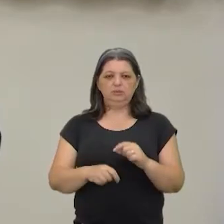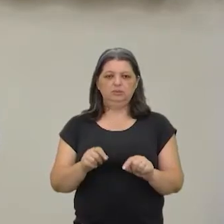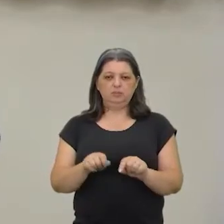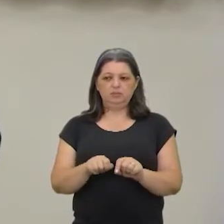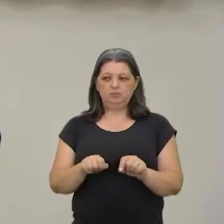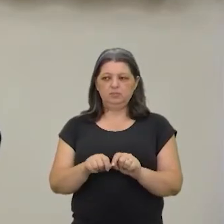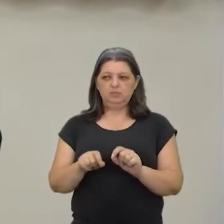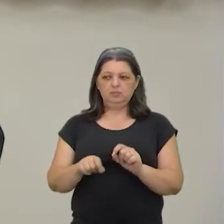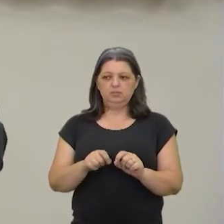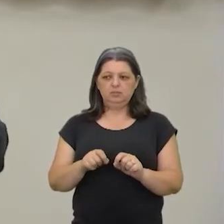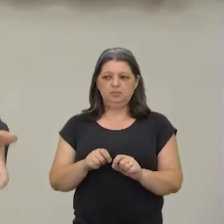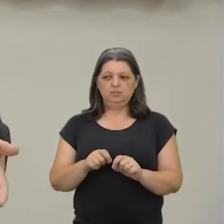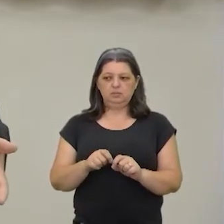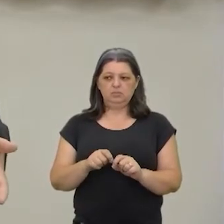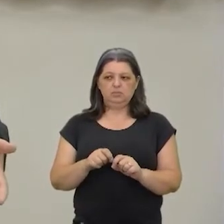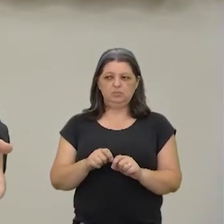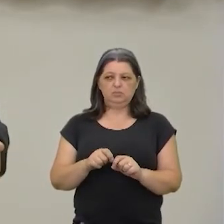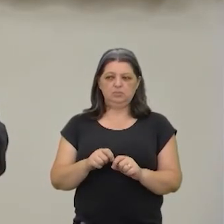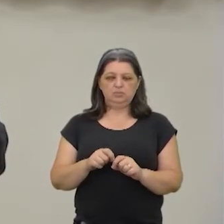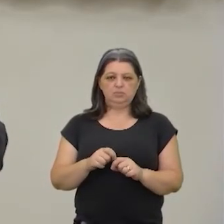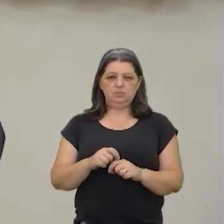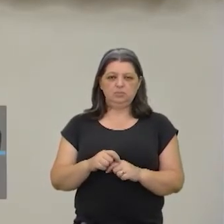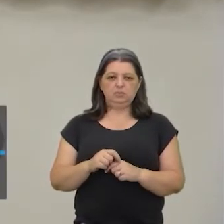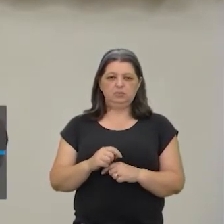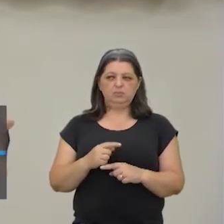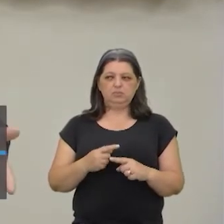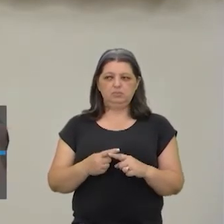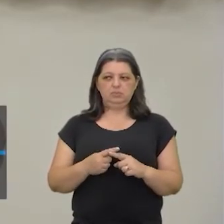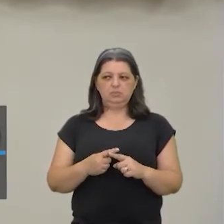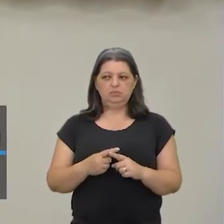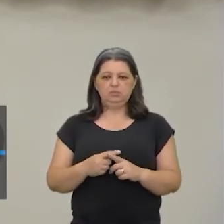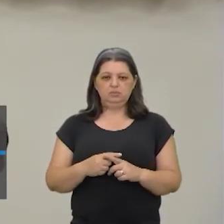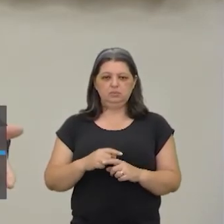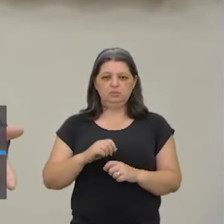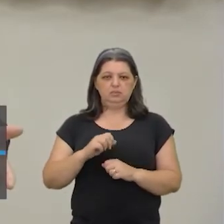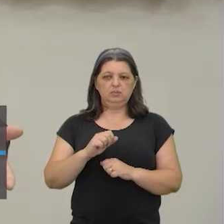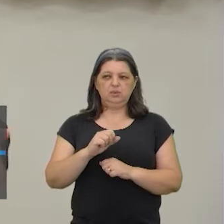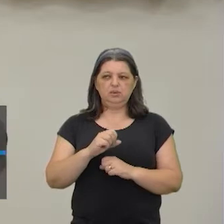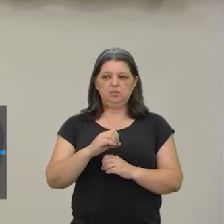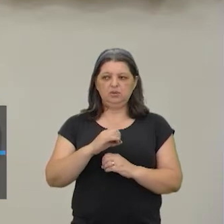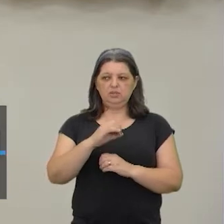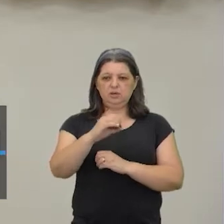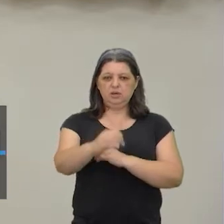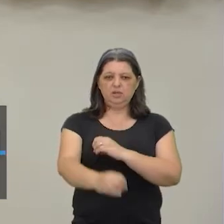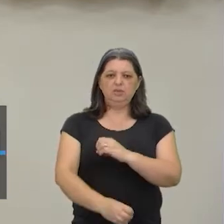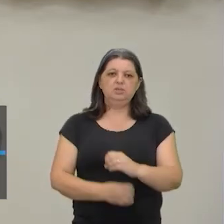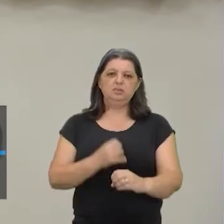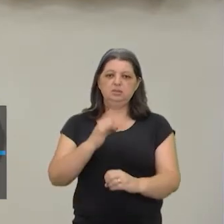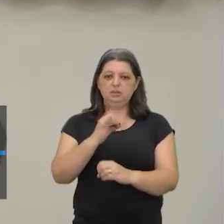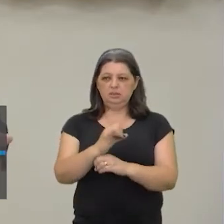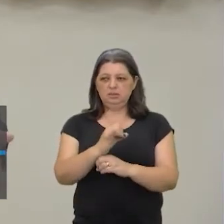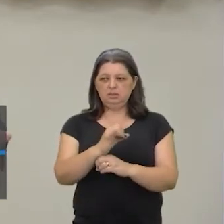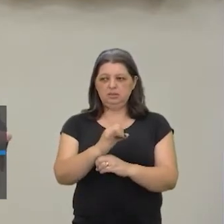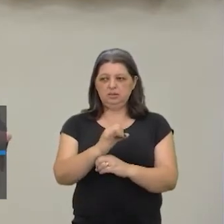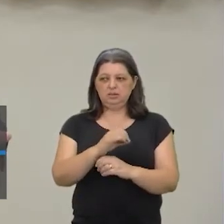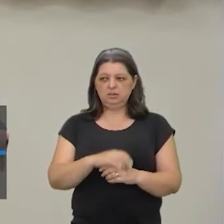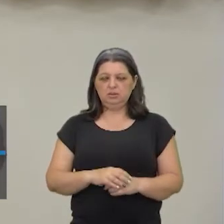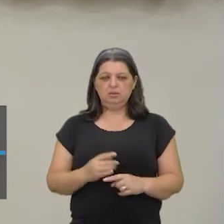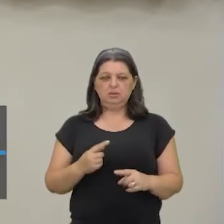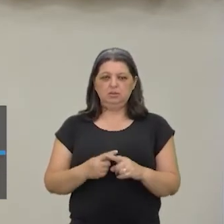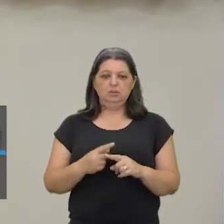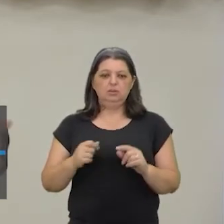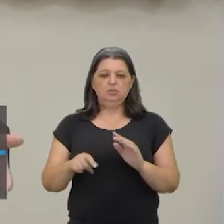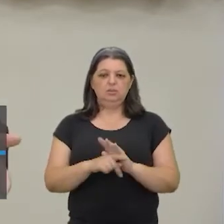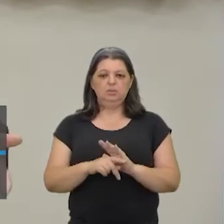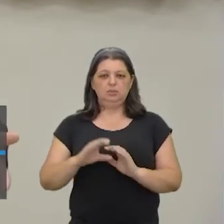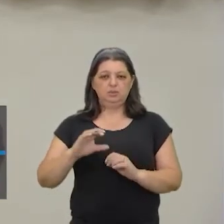ele é quebrado em duas substâncias, dois elementos, né? Que é o sódio e o cloreto.